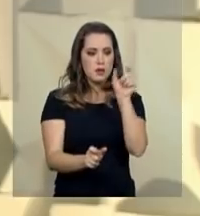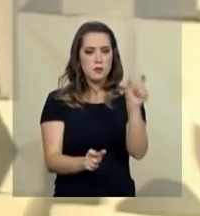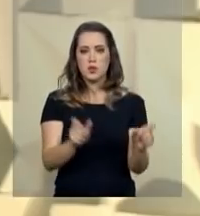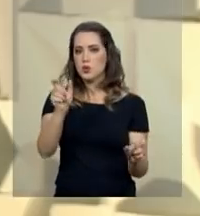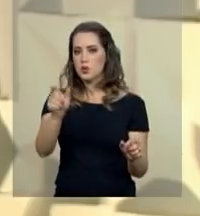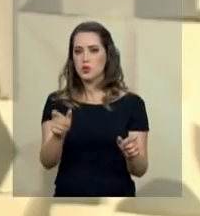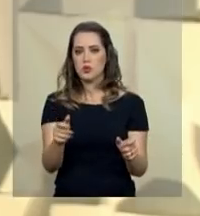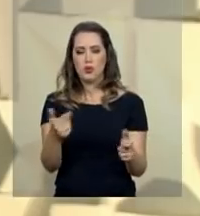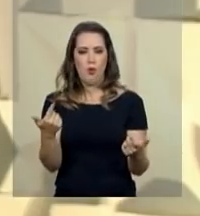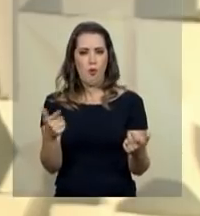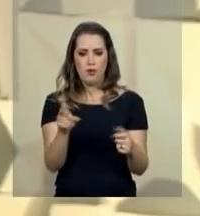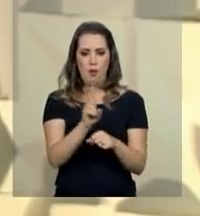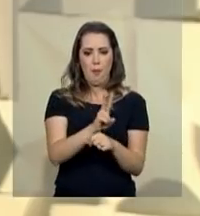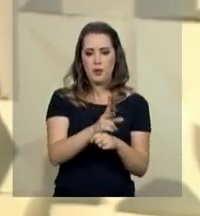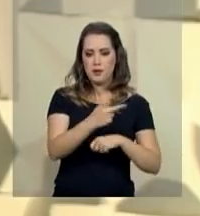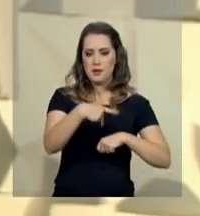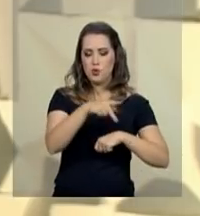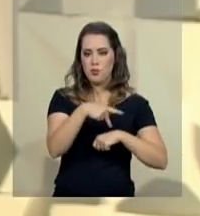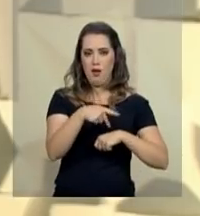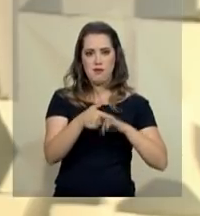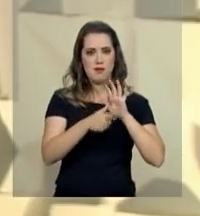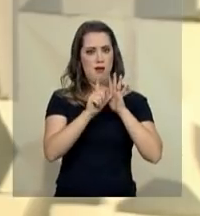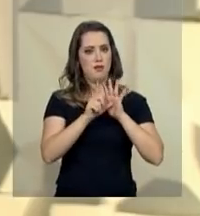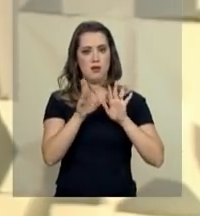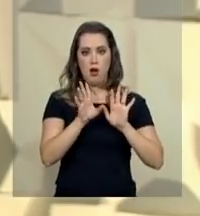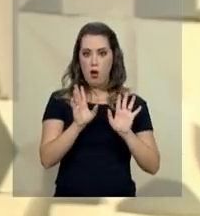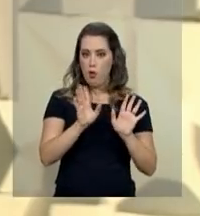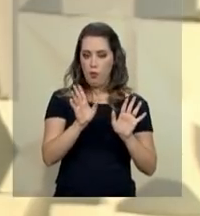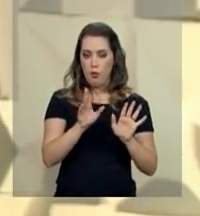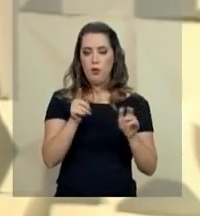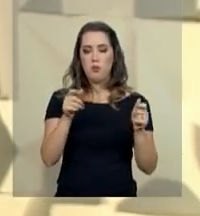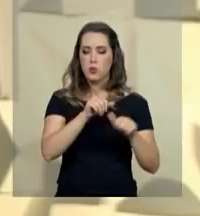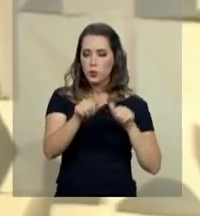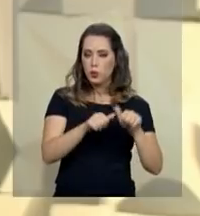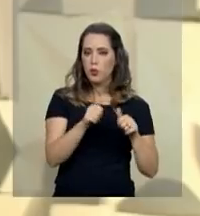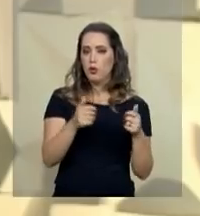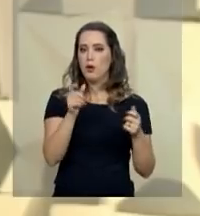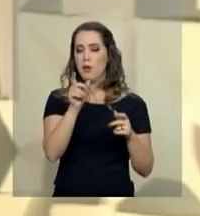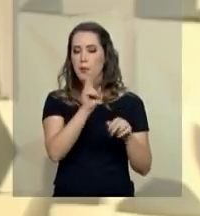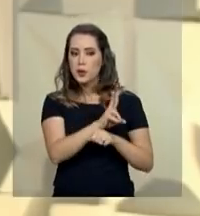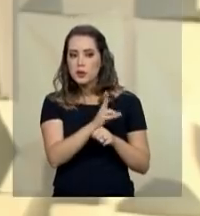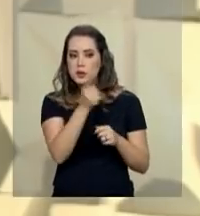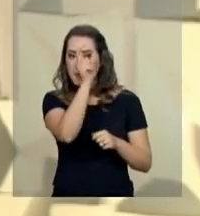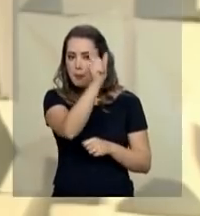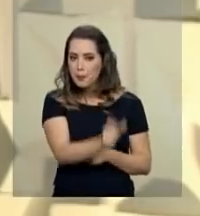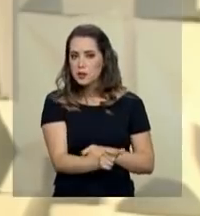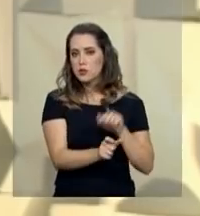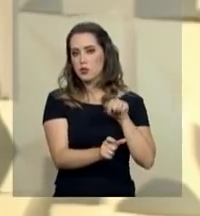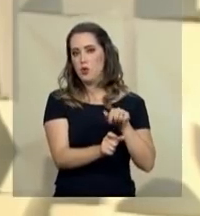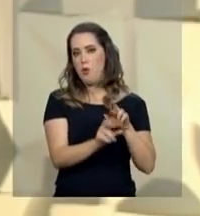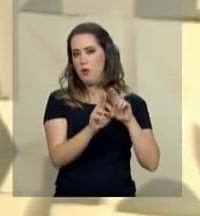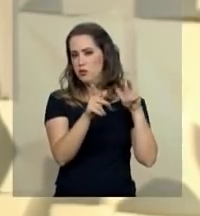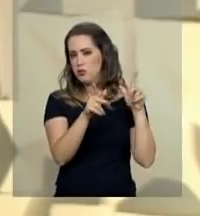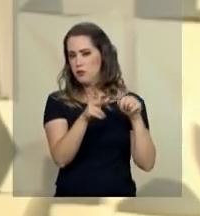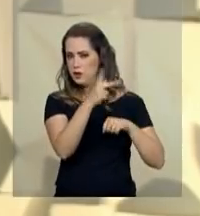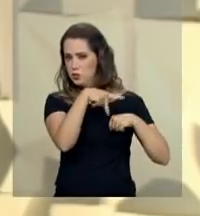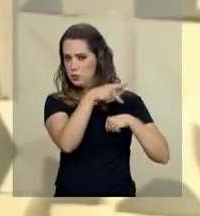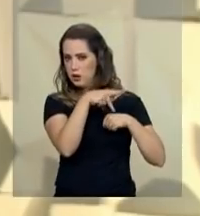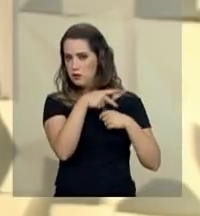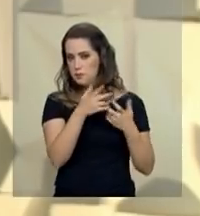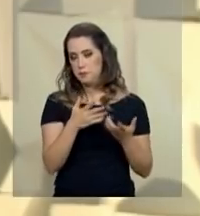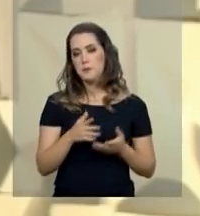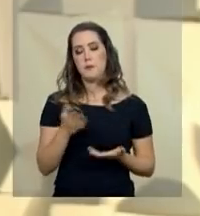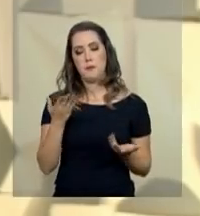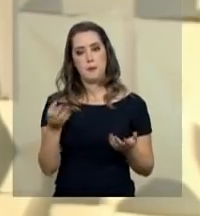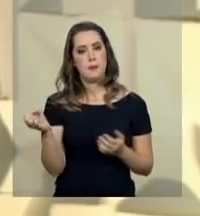não países, que era o conceito inicial. A partir disso, toda a agenda se amplia, né? E novas instituições surgem no âmbito